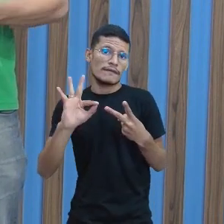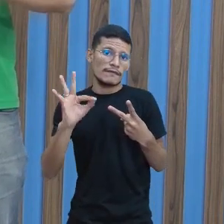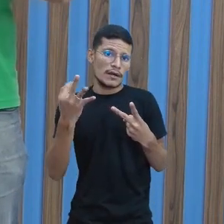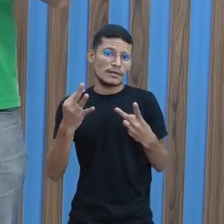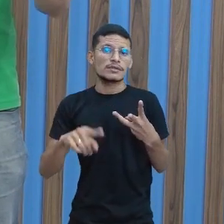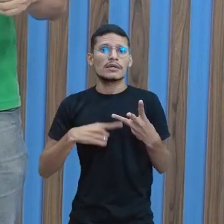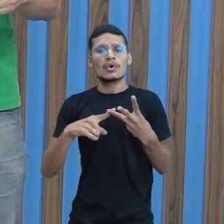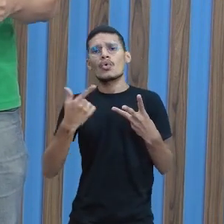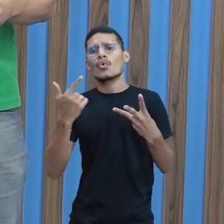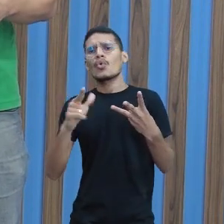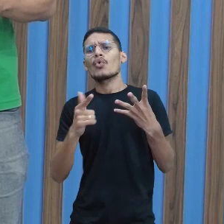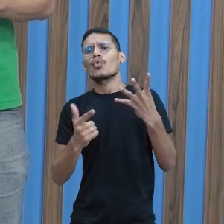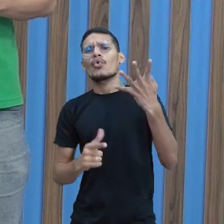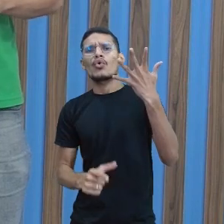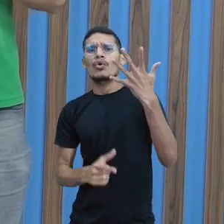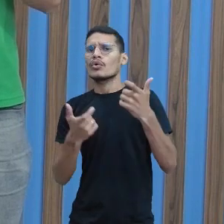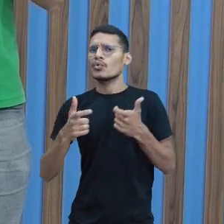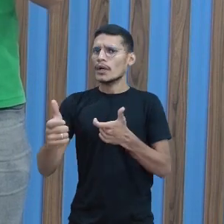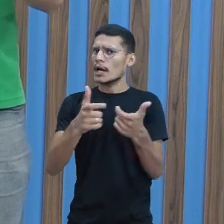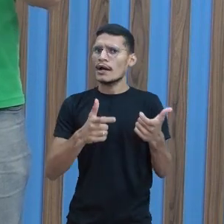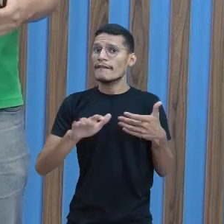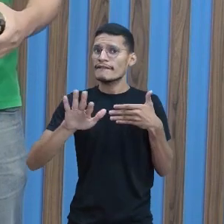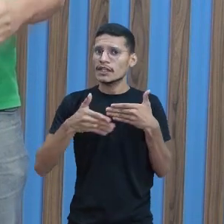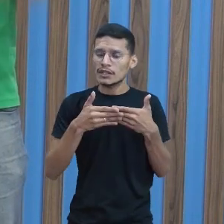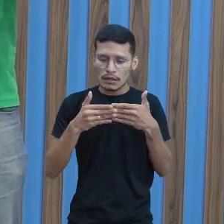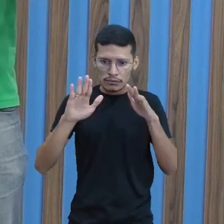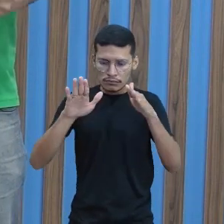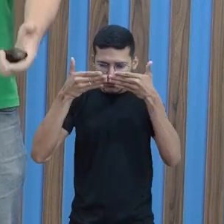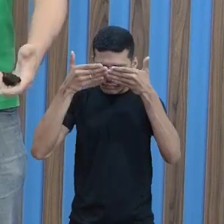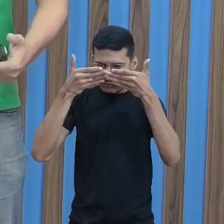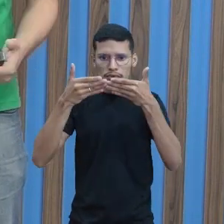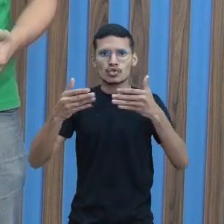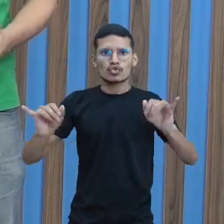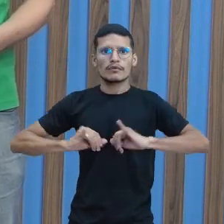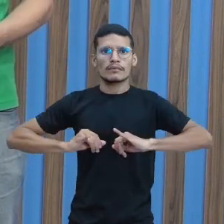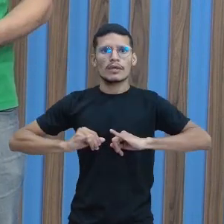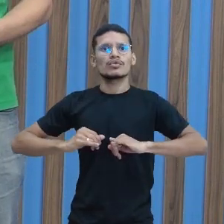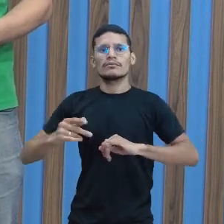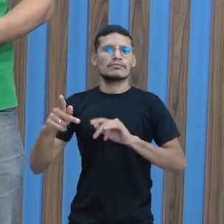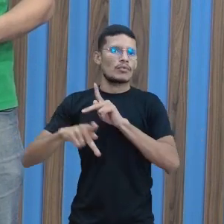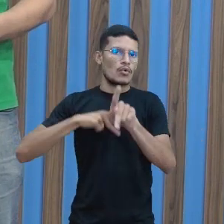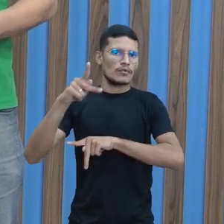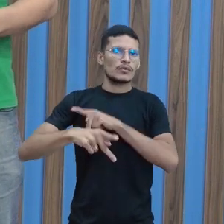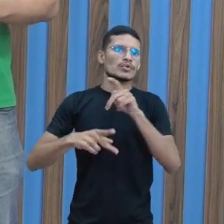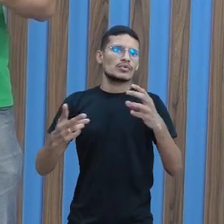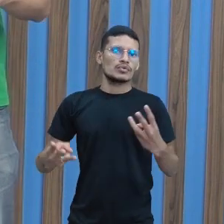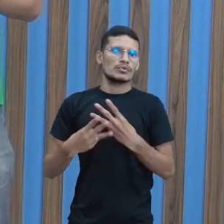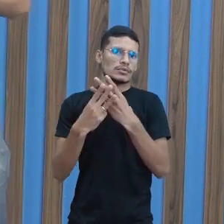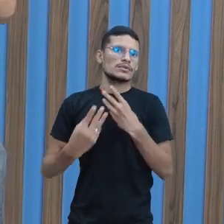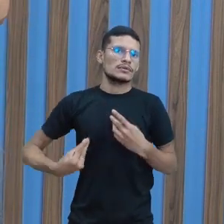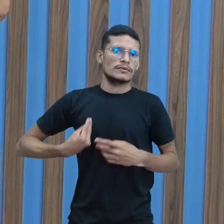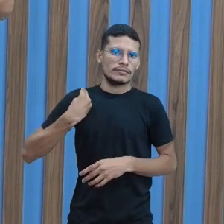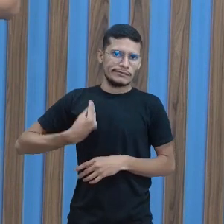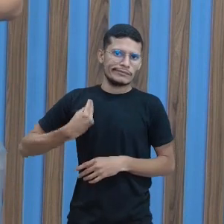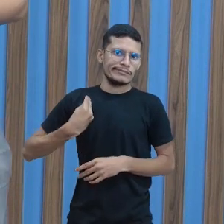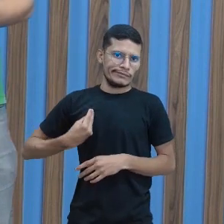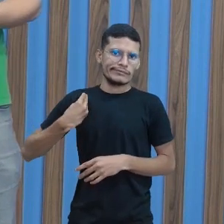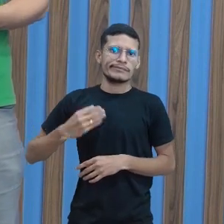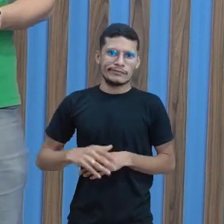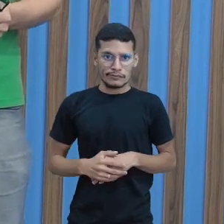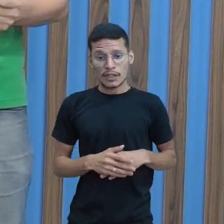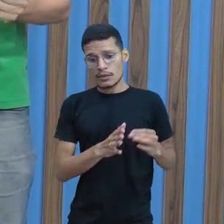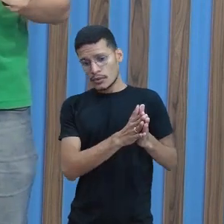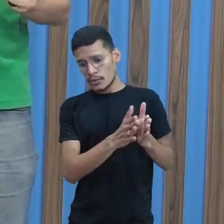França e os outros lugares que fecharam os olhos para o sofrimento que os judeus estavam vivendo. E aí, durante esse